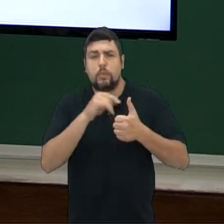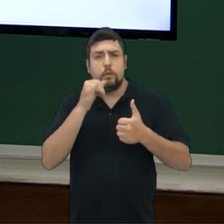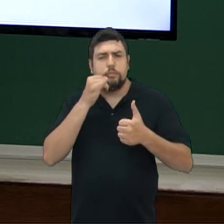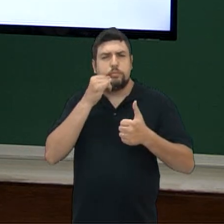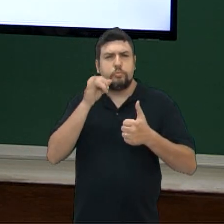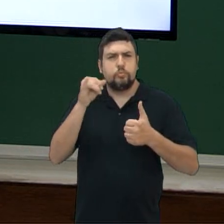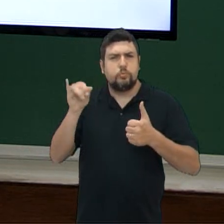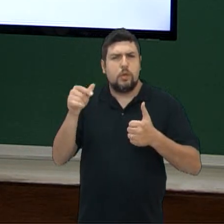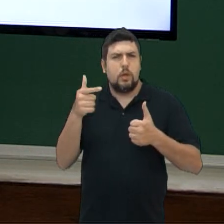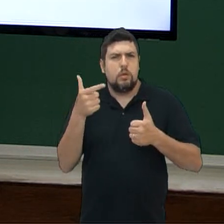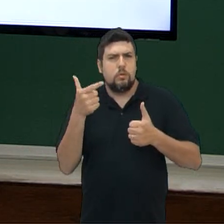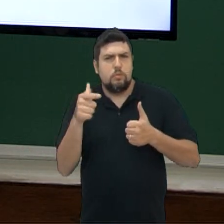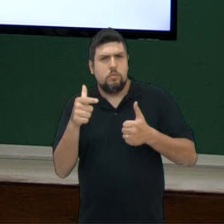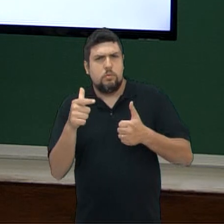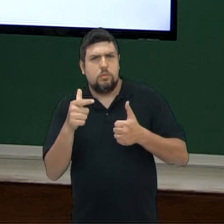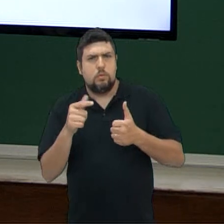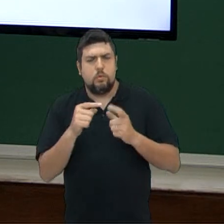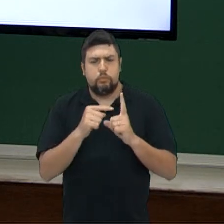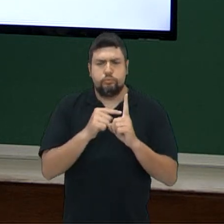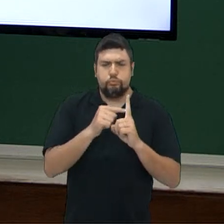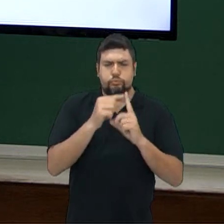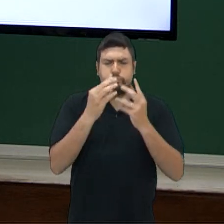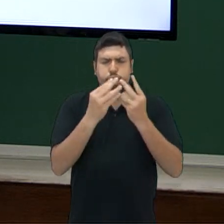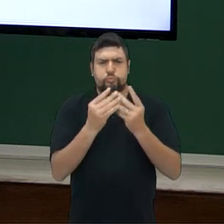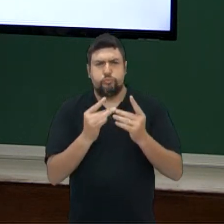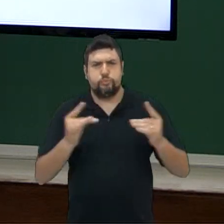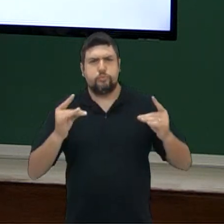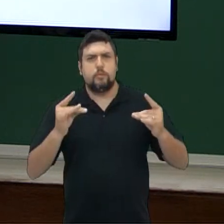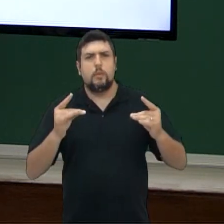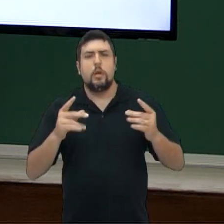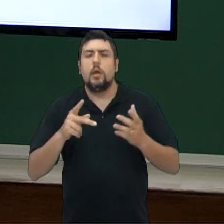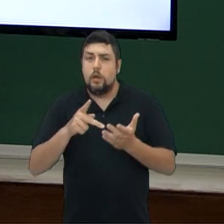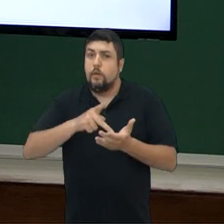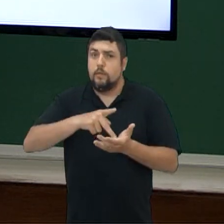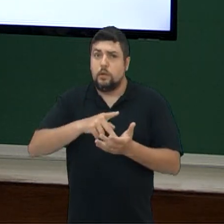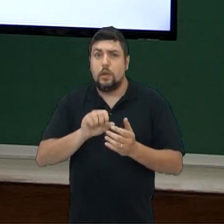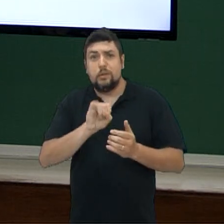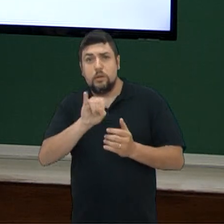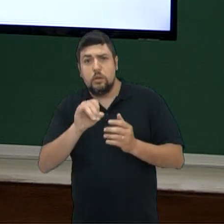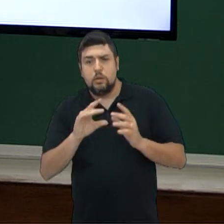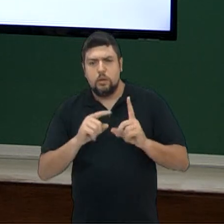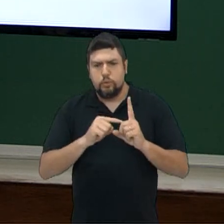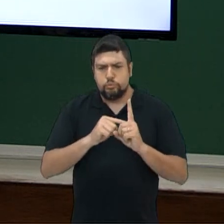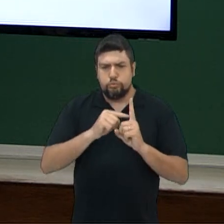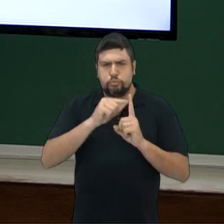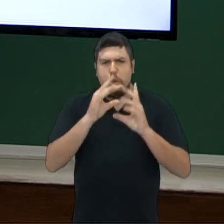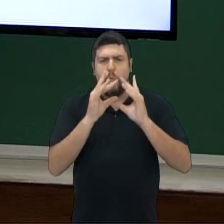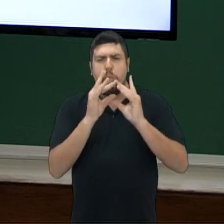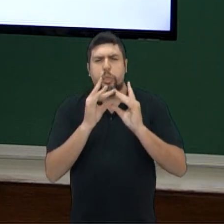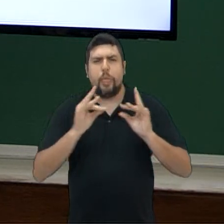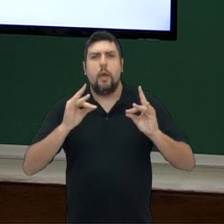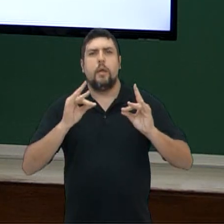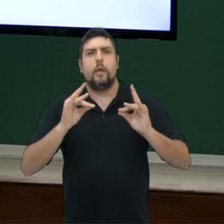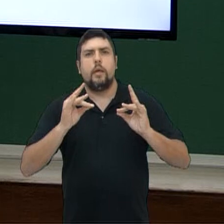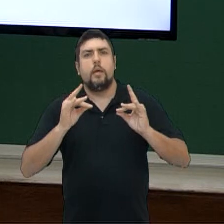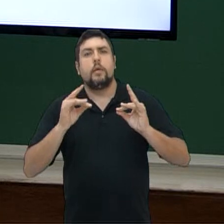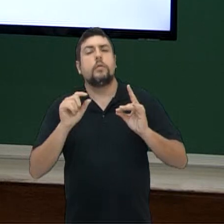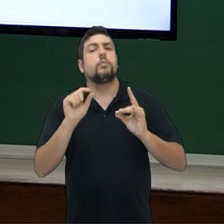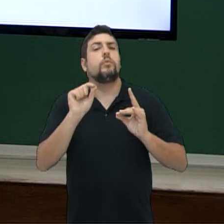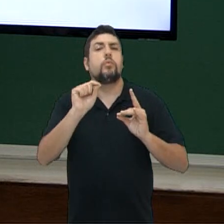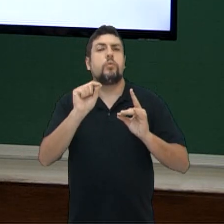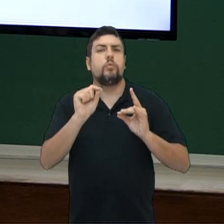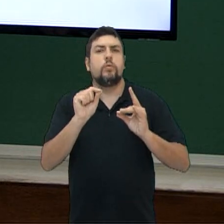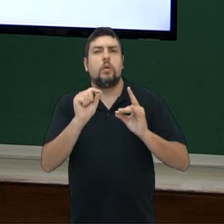elétrica quando fundidos? É verdade, tá? Eles não costumam conduzir corrente elétrica, eles são